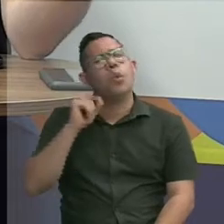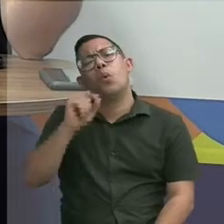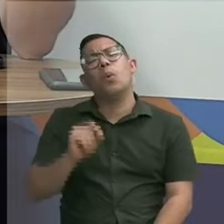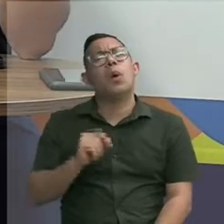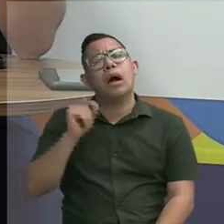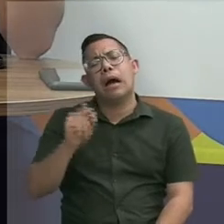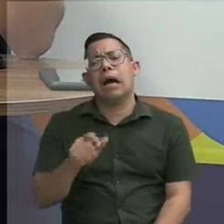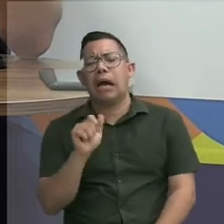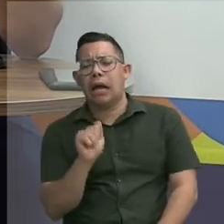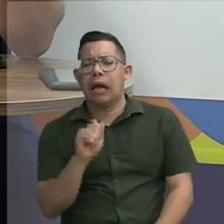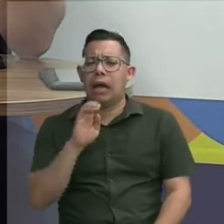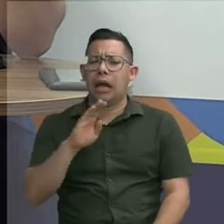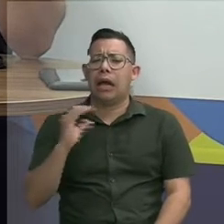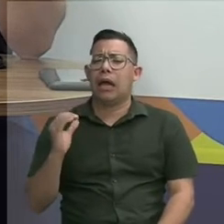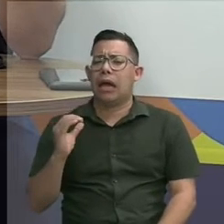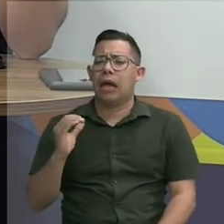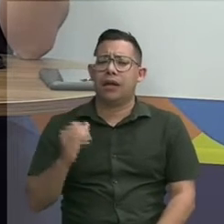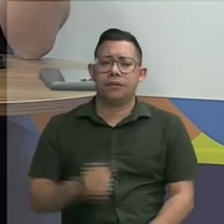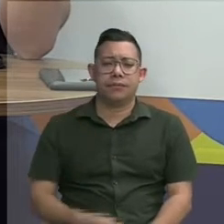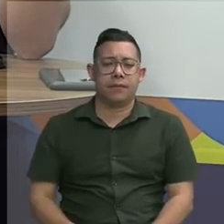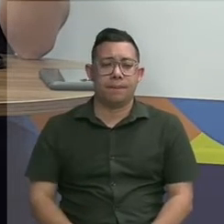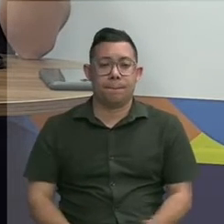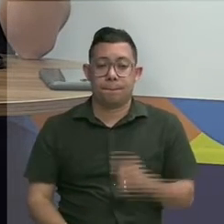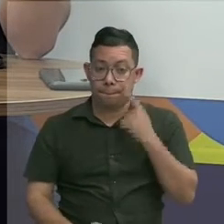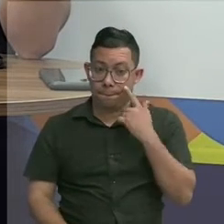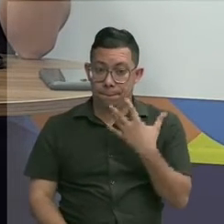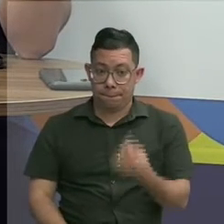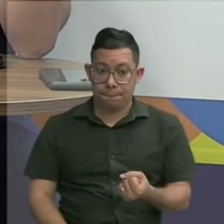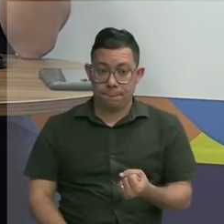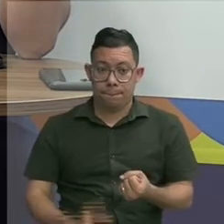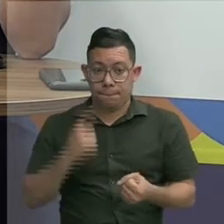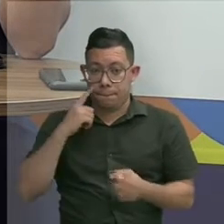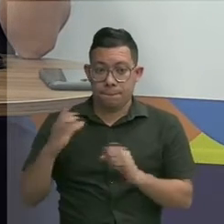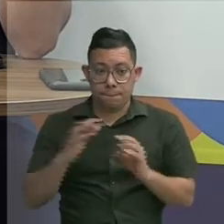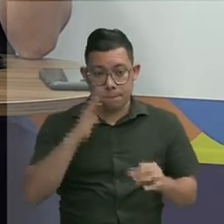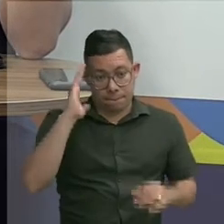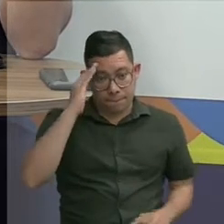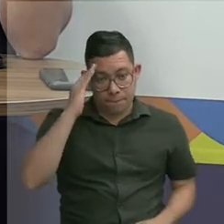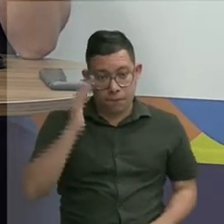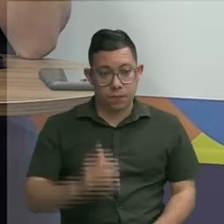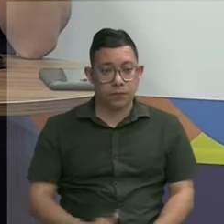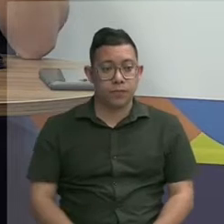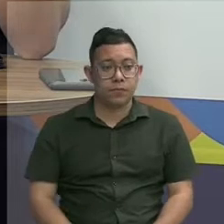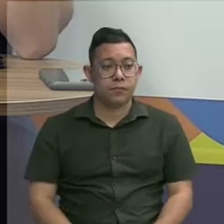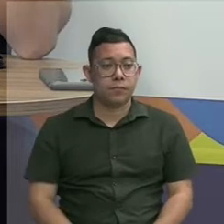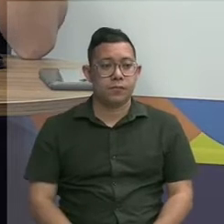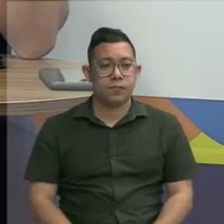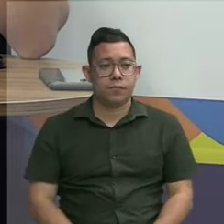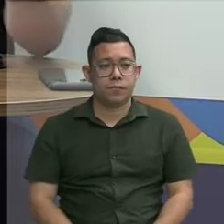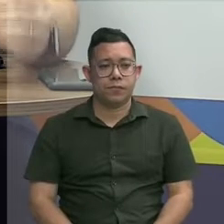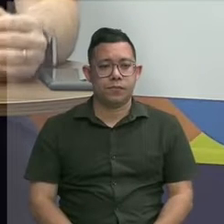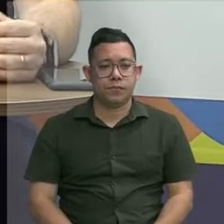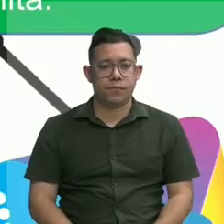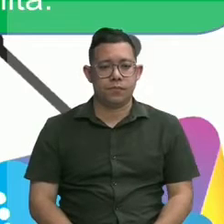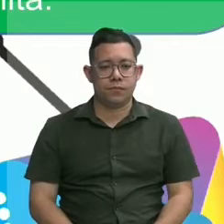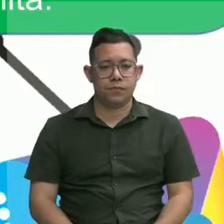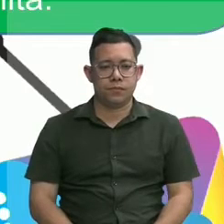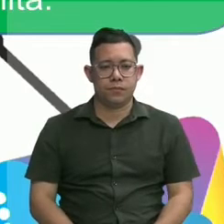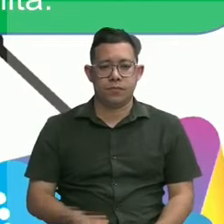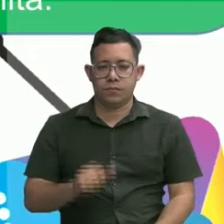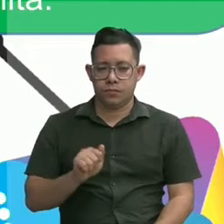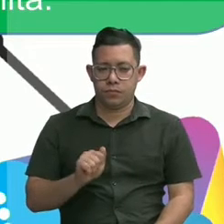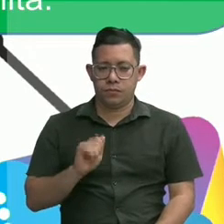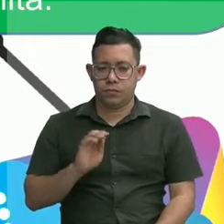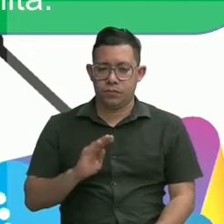nessa Stage A B e C vamos ver então para a gente entender melhor Tô na os números reais